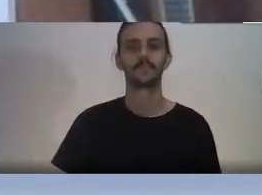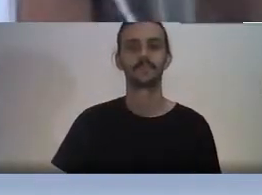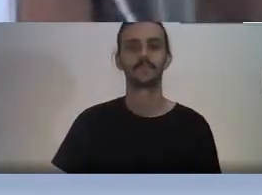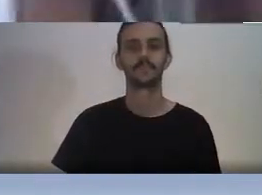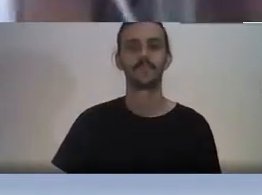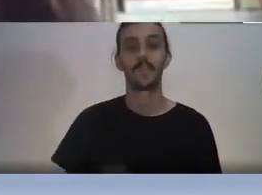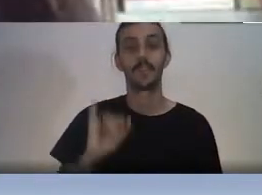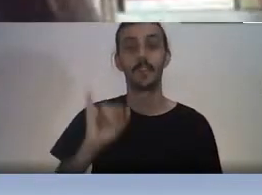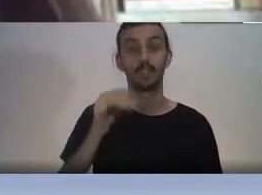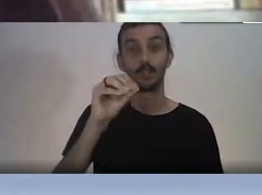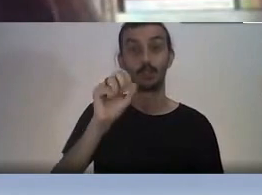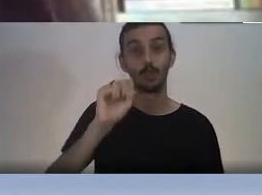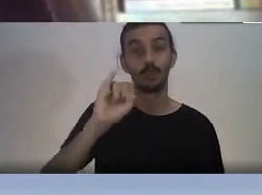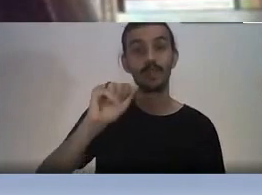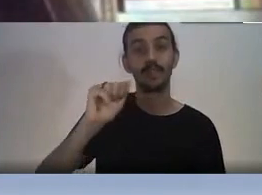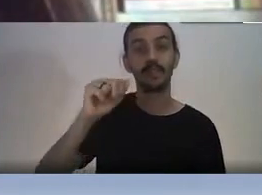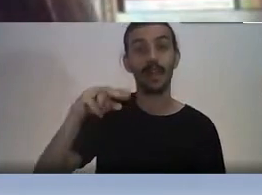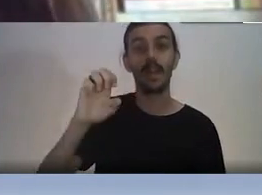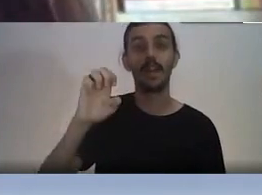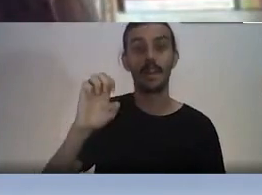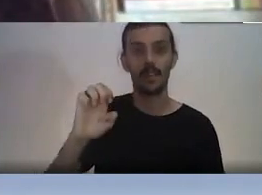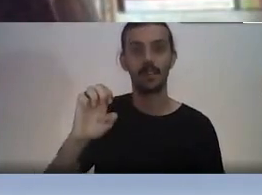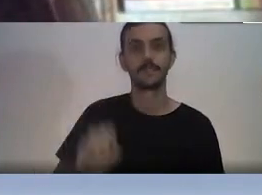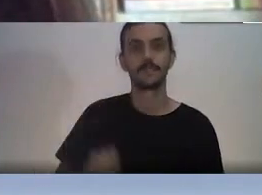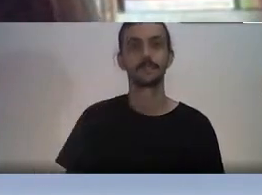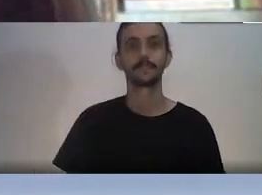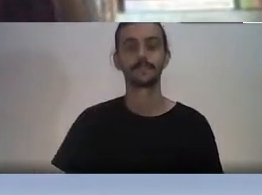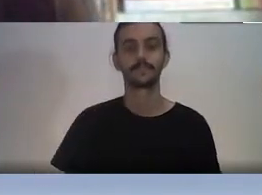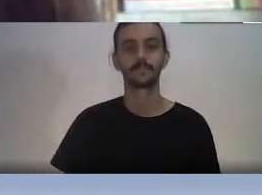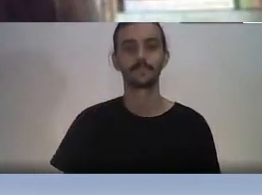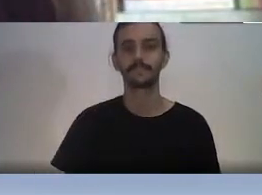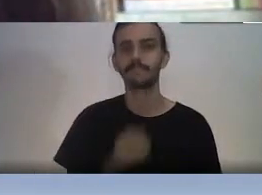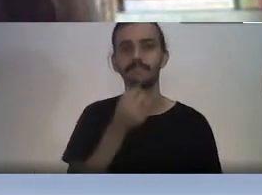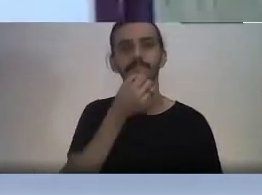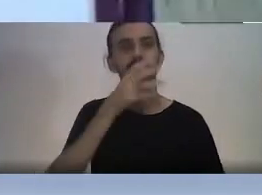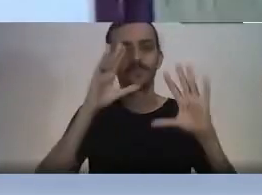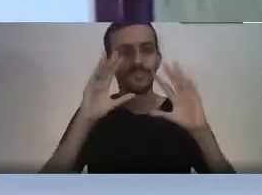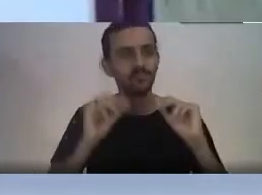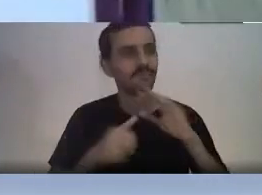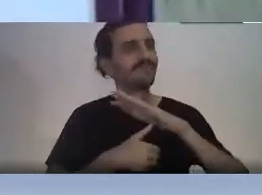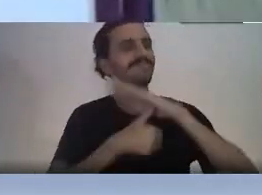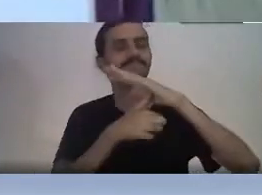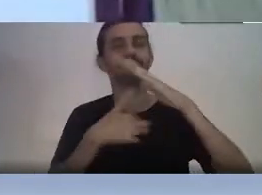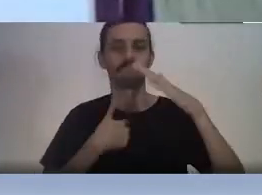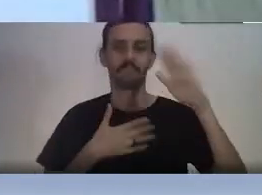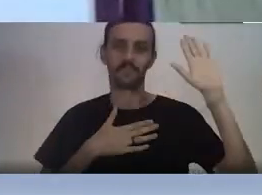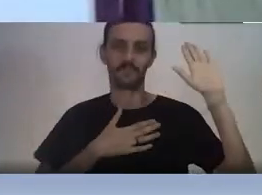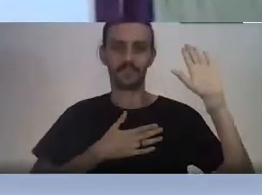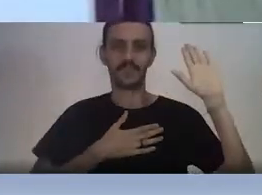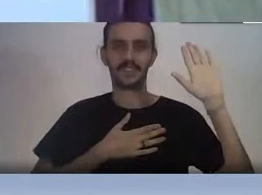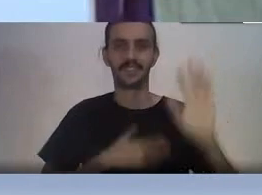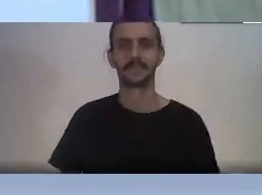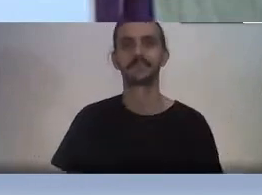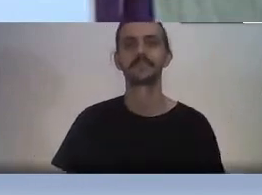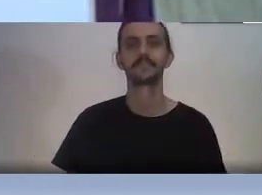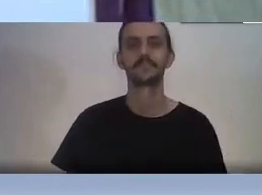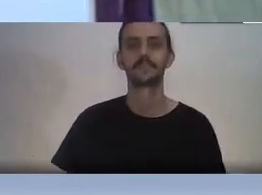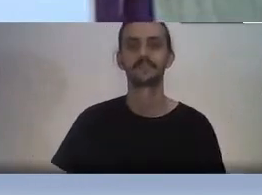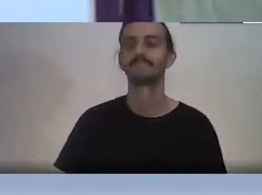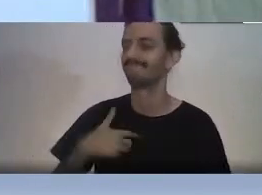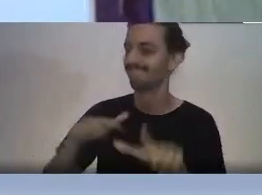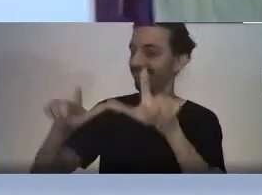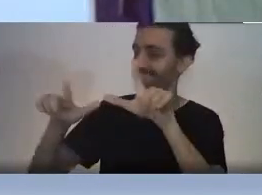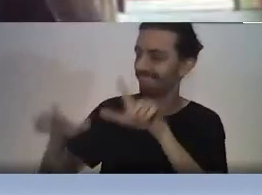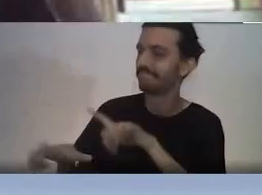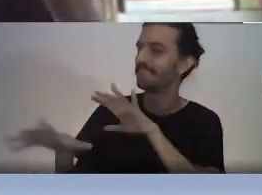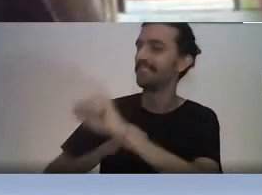Josiane Rocha Carvalho. Boa noite, reitora. Assim eu prometo. Eu lhe concedo o